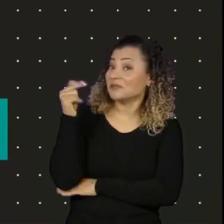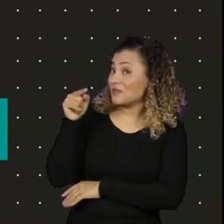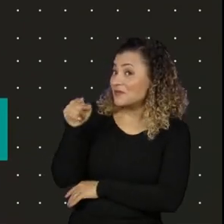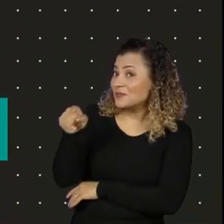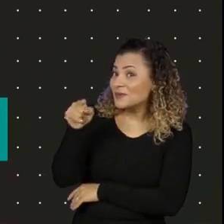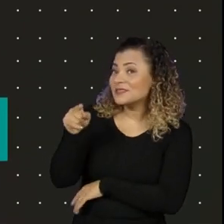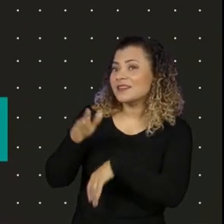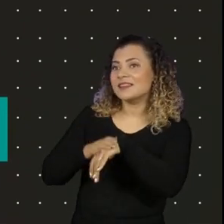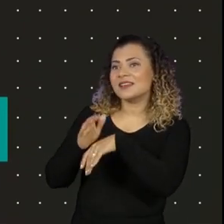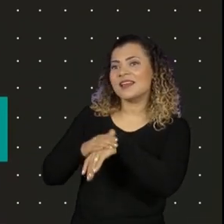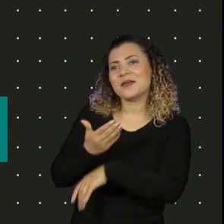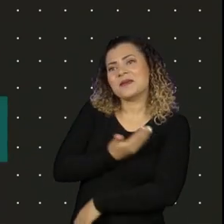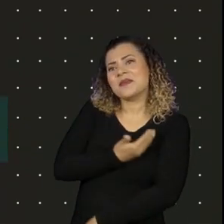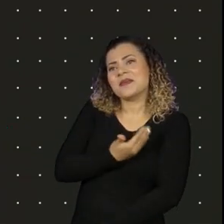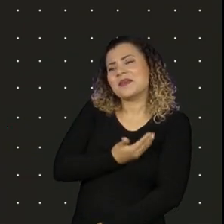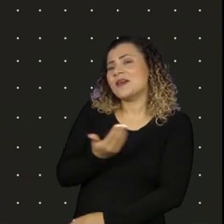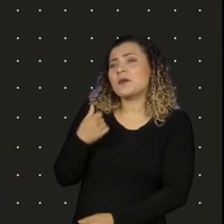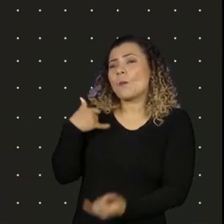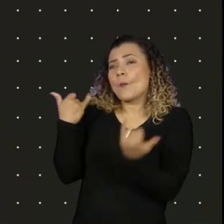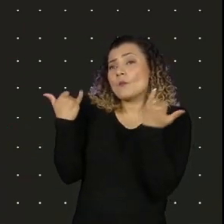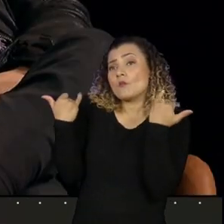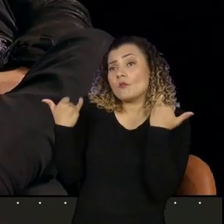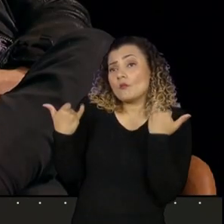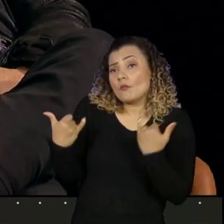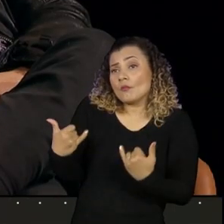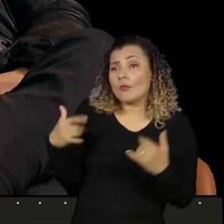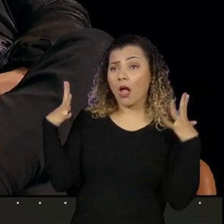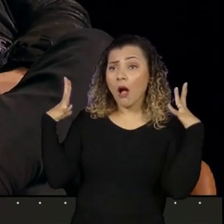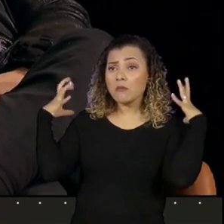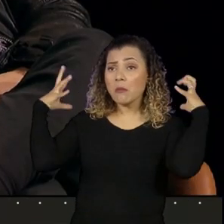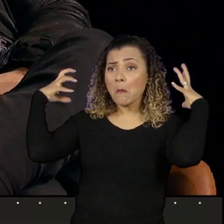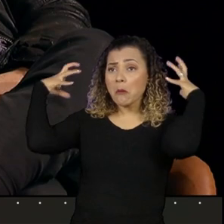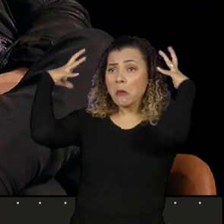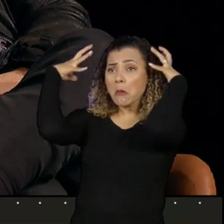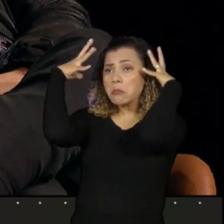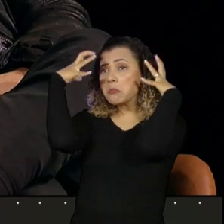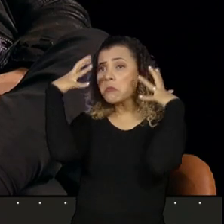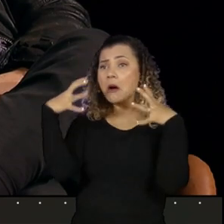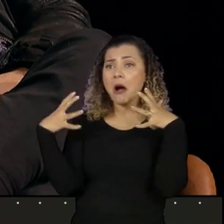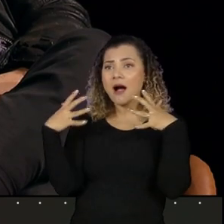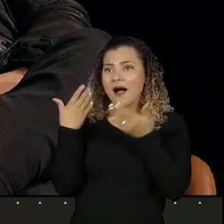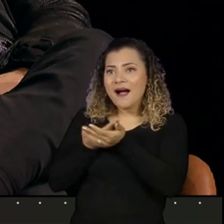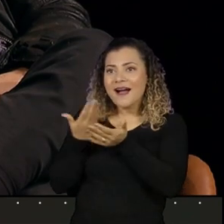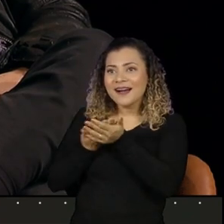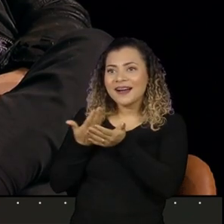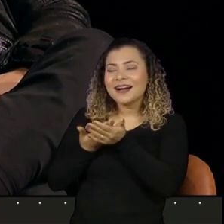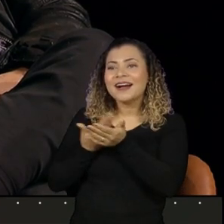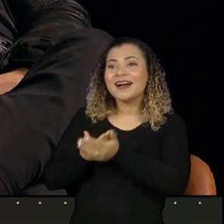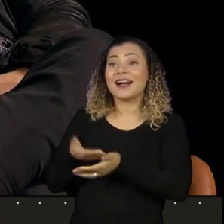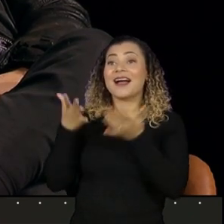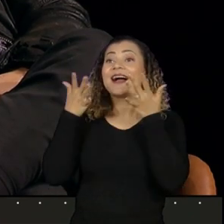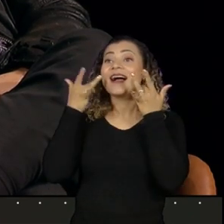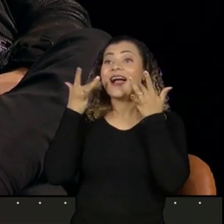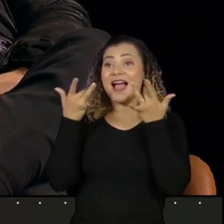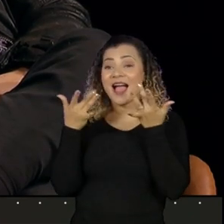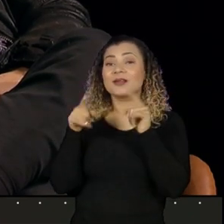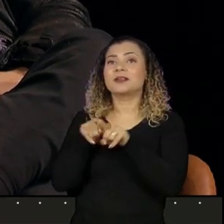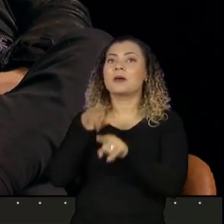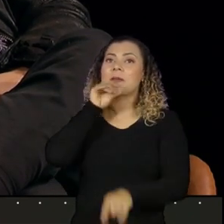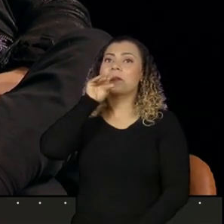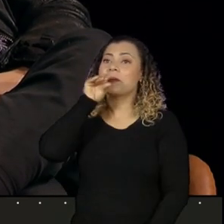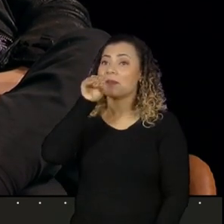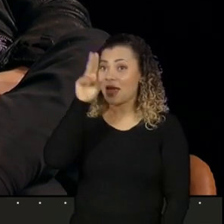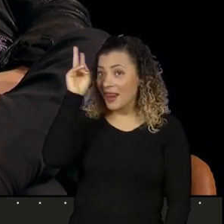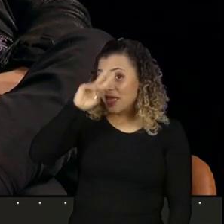era um garoto magricela, cabeludo, tomando aula de teatro, aulas de dicção